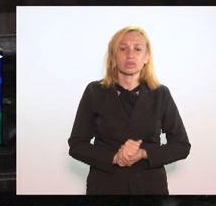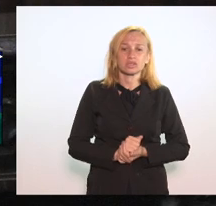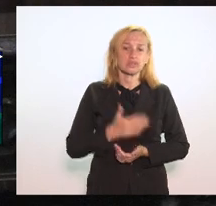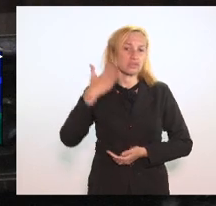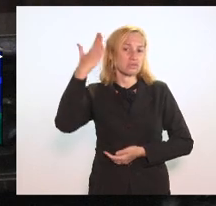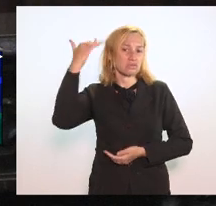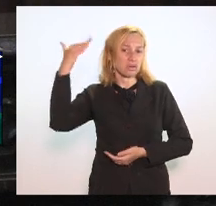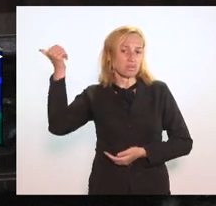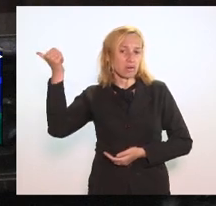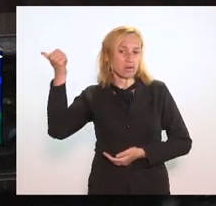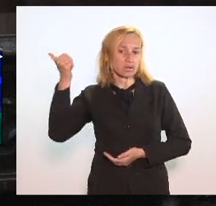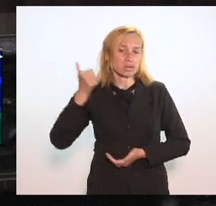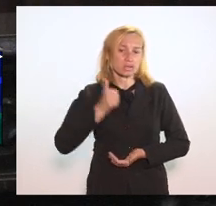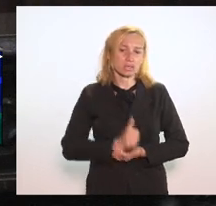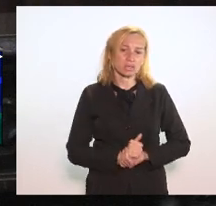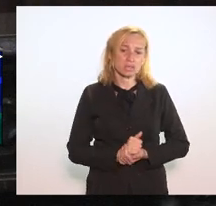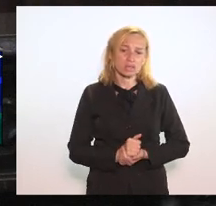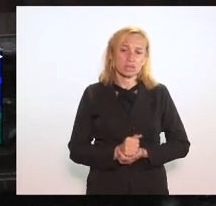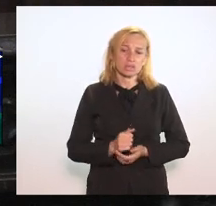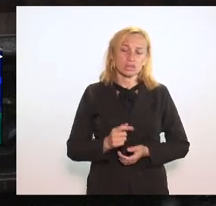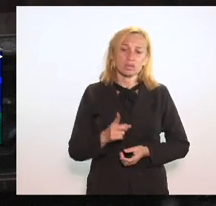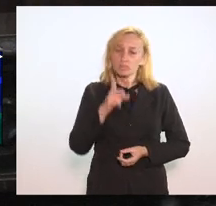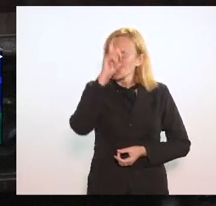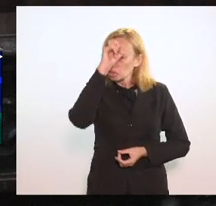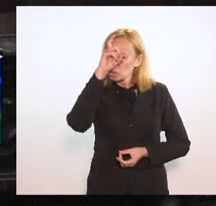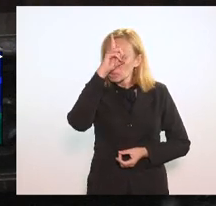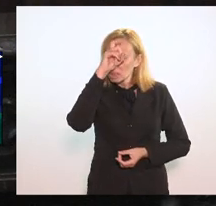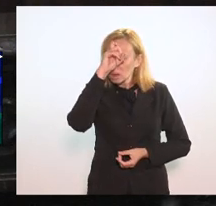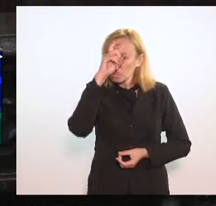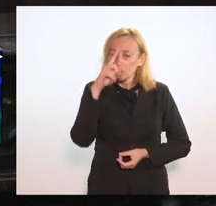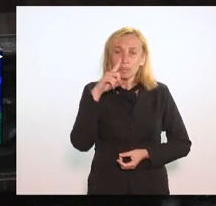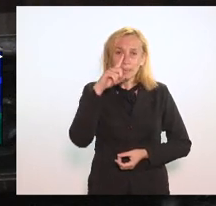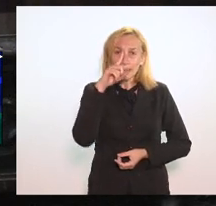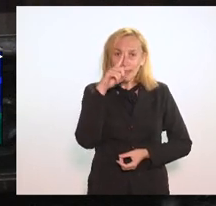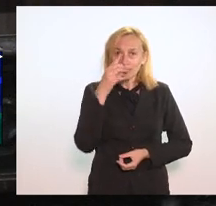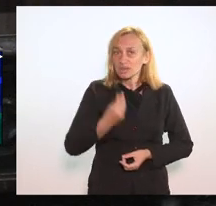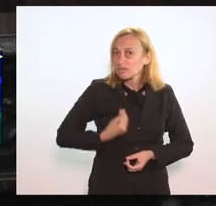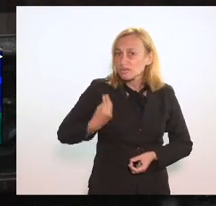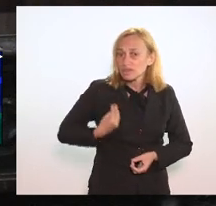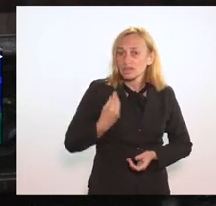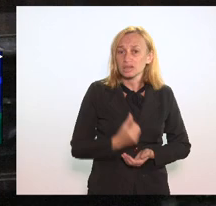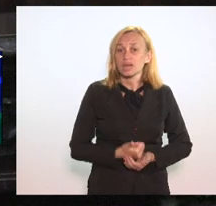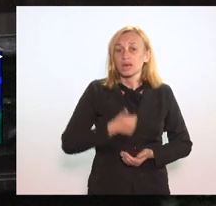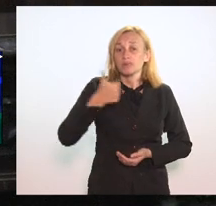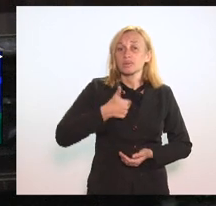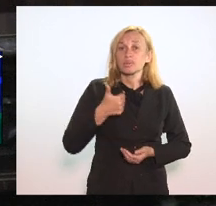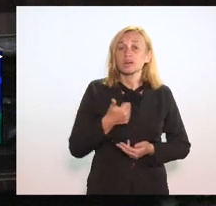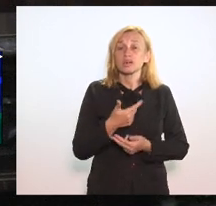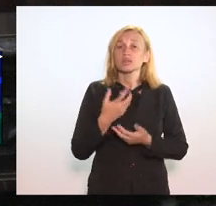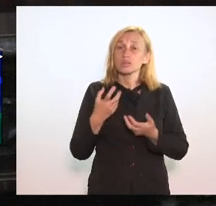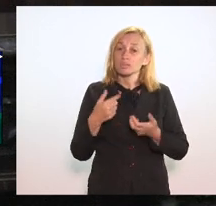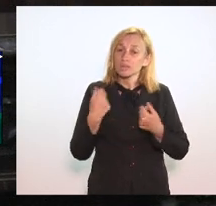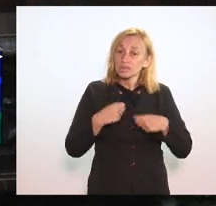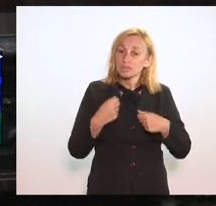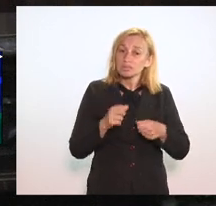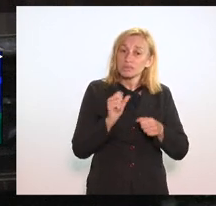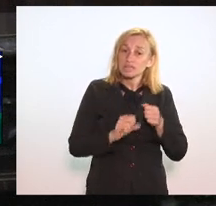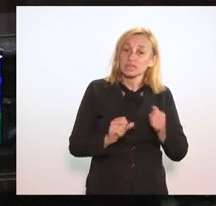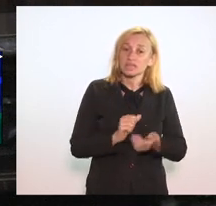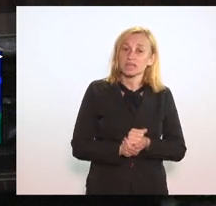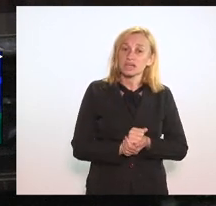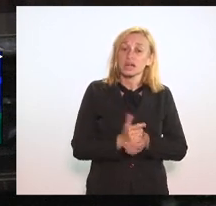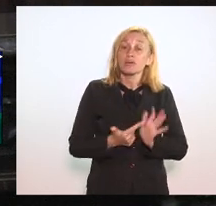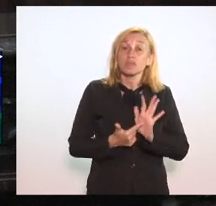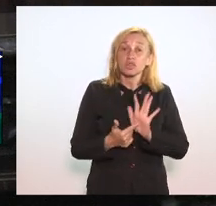famosas estão internadas correndo risco de morte o que a primeira coisa que temos que fazer é buscar